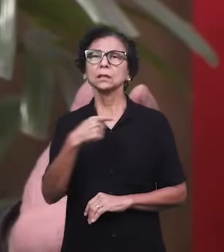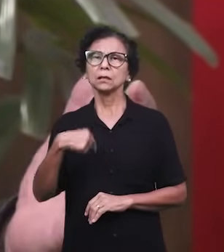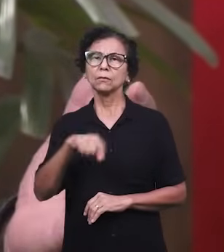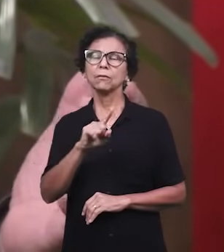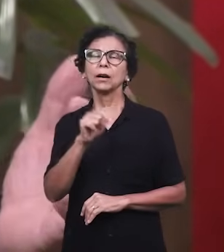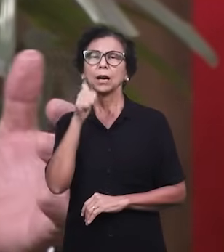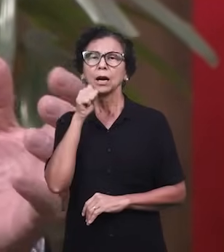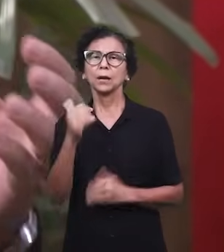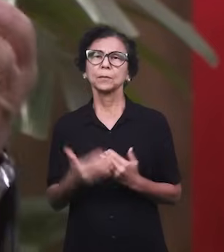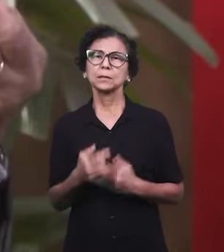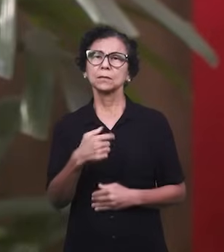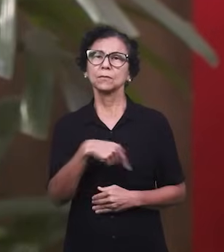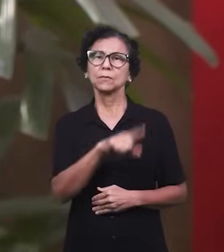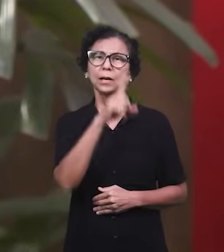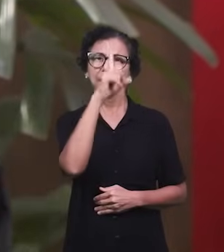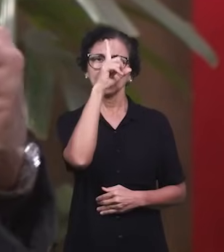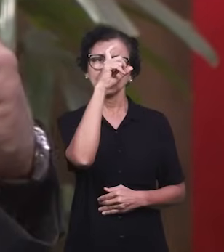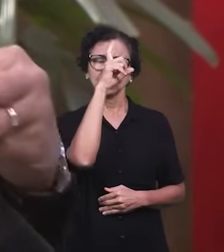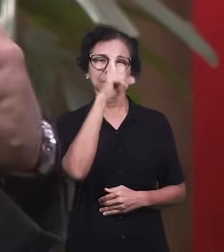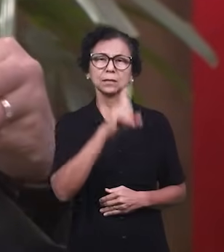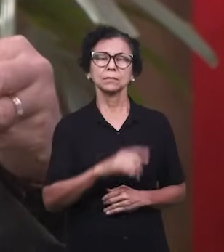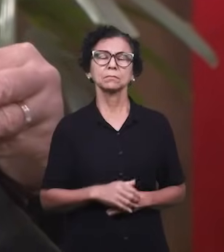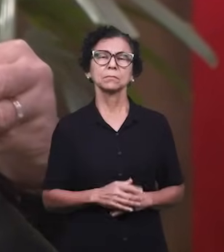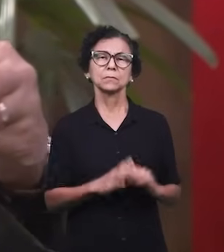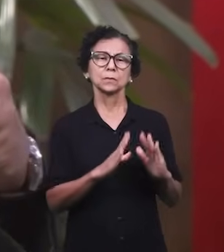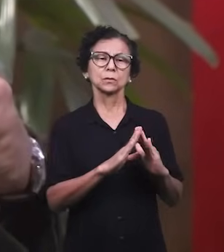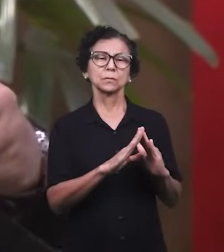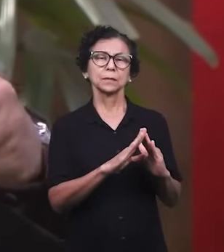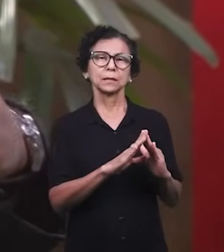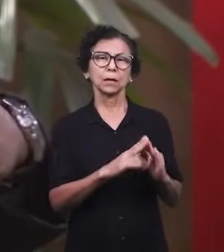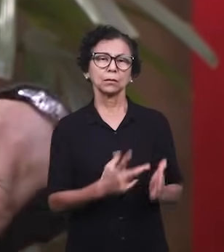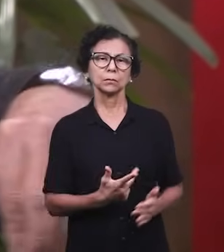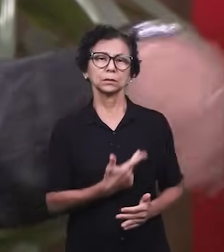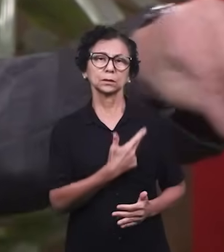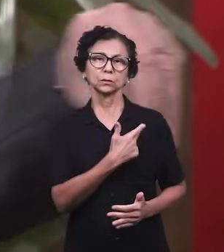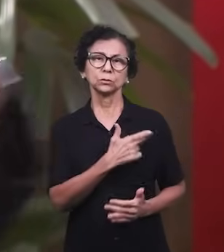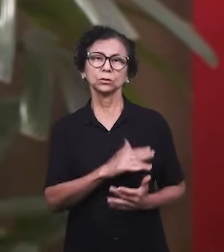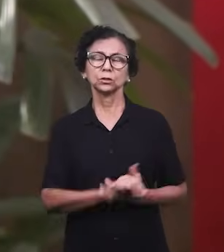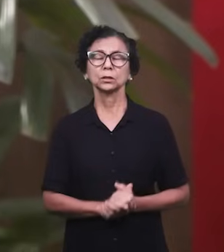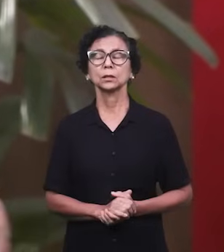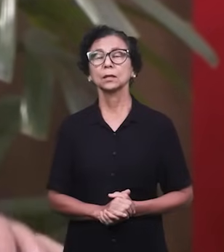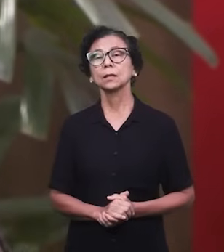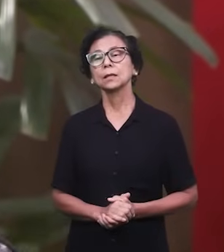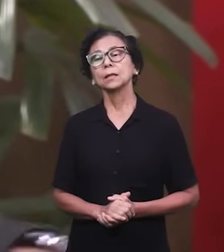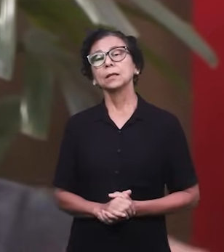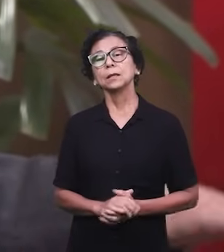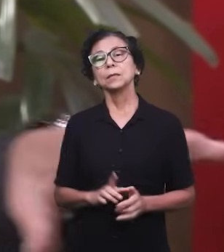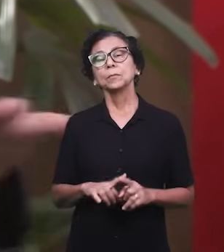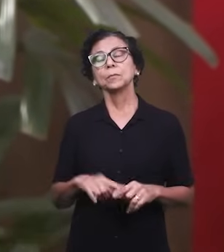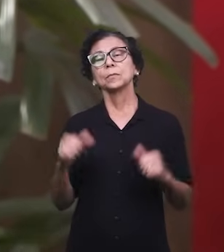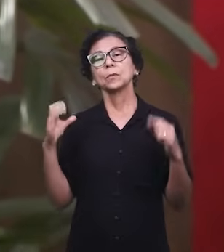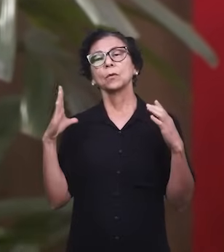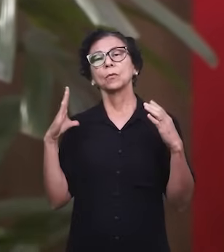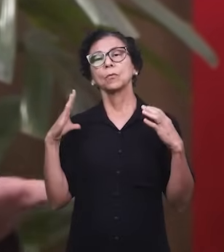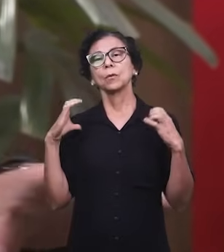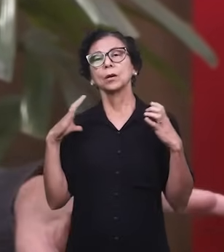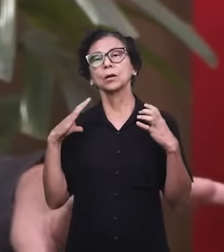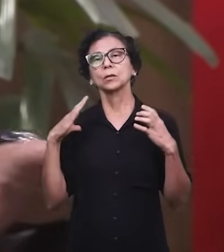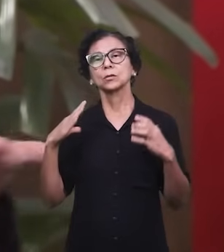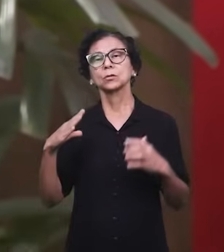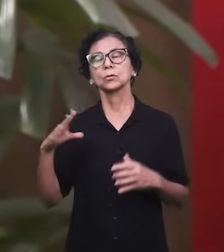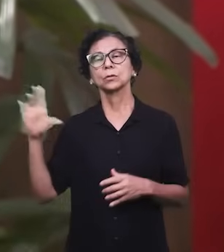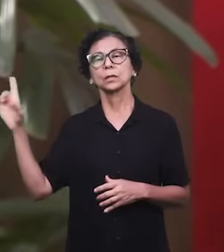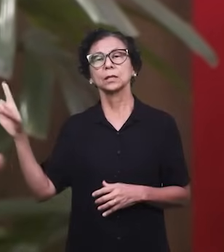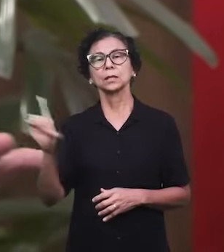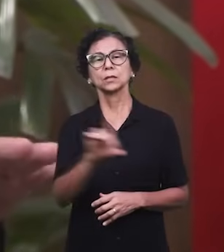aquela cirurgia, mas que antes o anjo do Senhor chegava primeiro no local e ele fazia uma inspeção